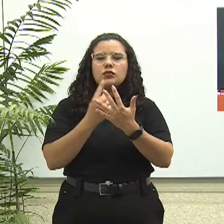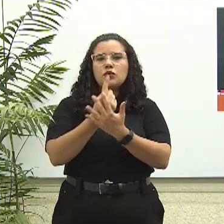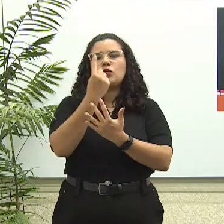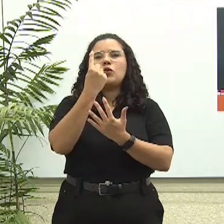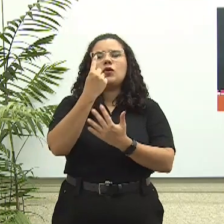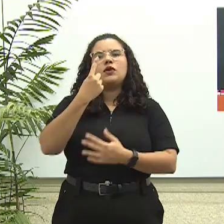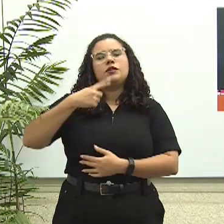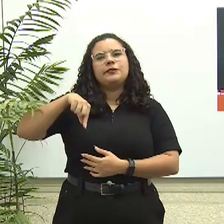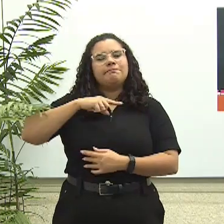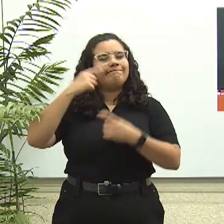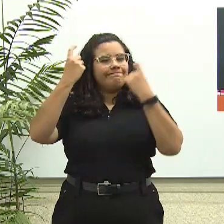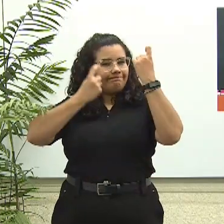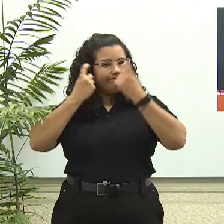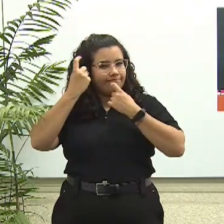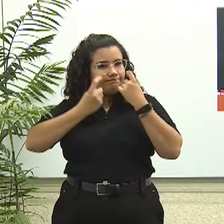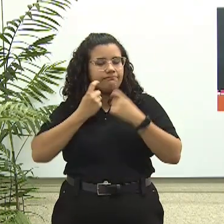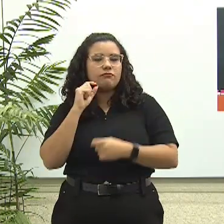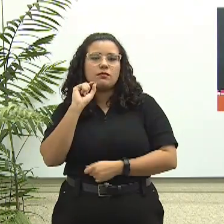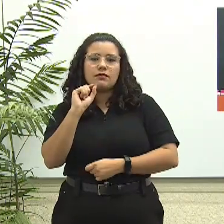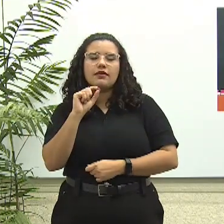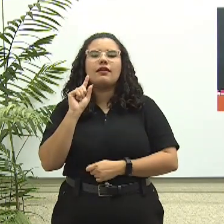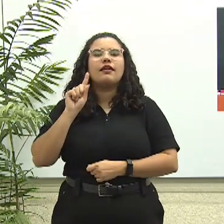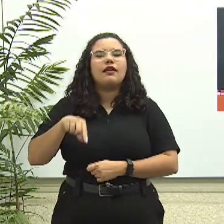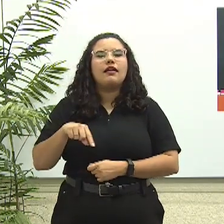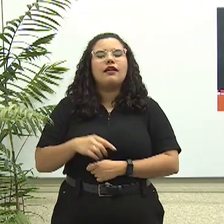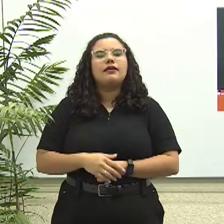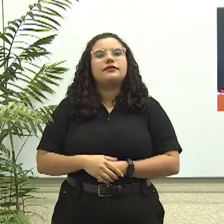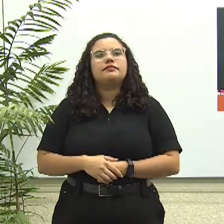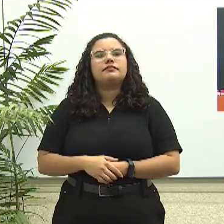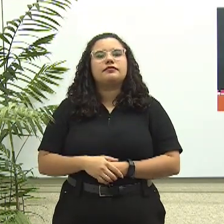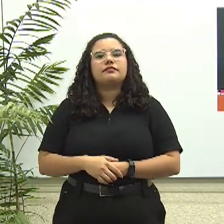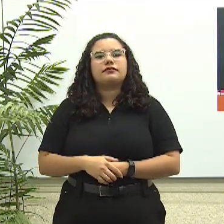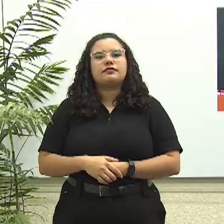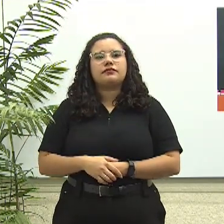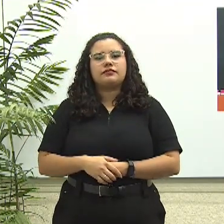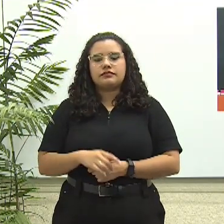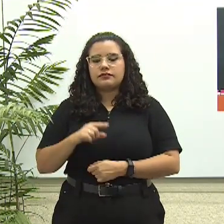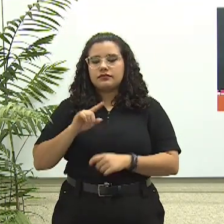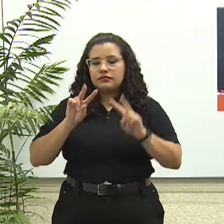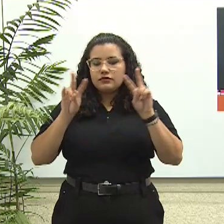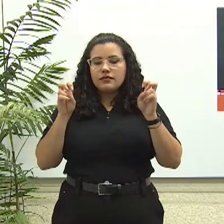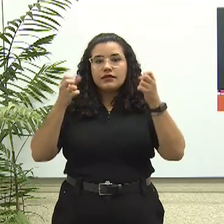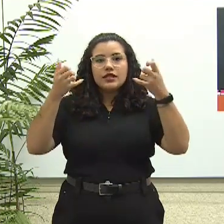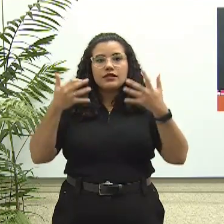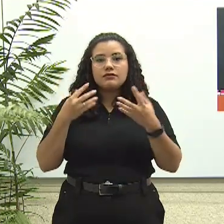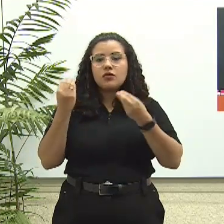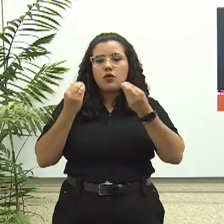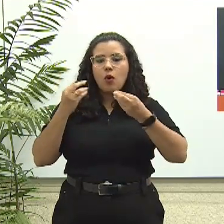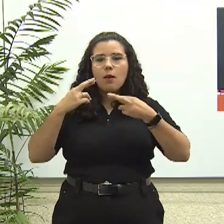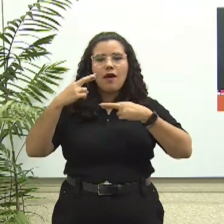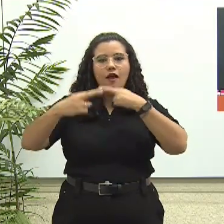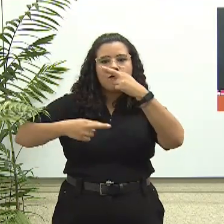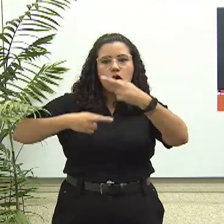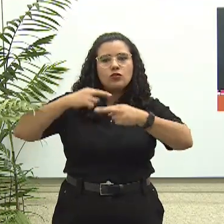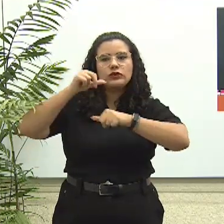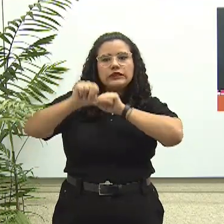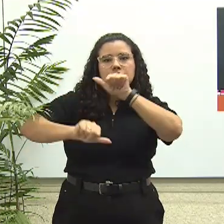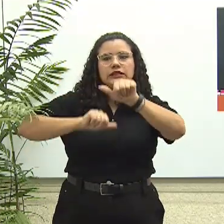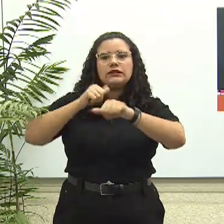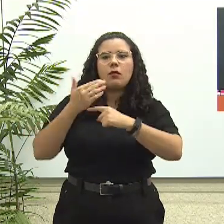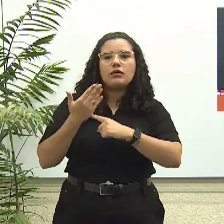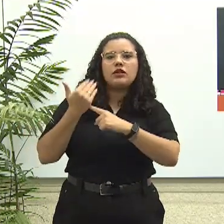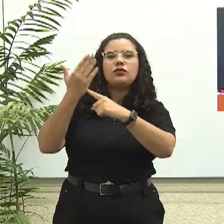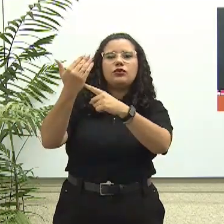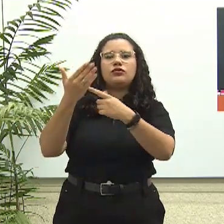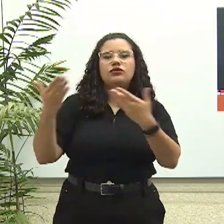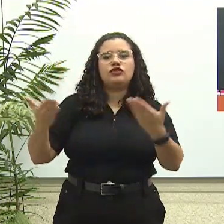preocupando muito que é a presença da revolução tecnológica no âmbito das nossas atividades decentes